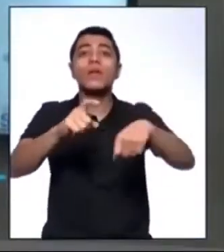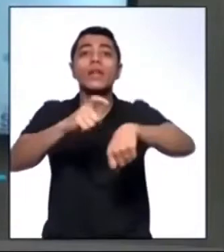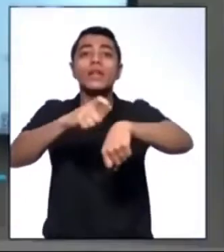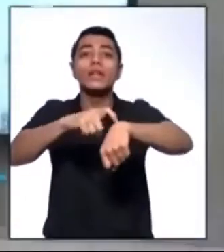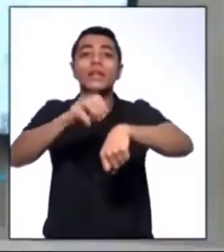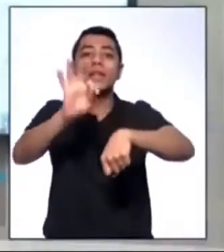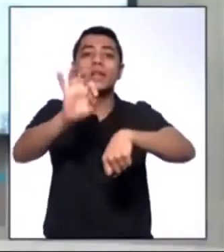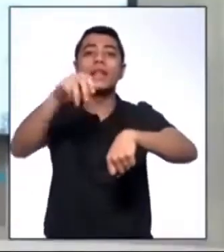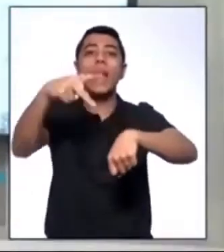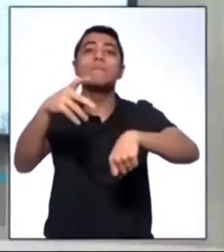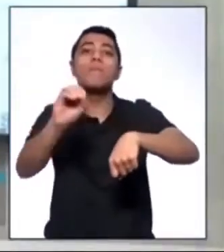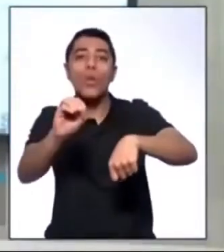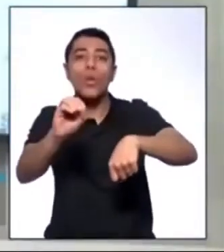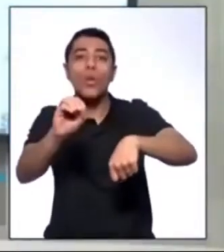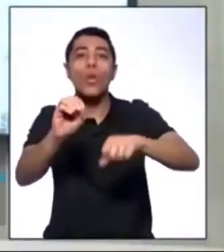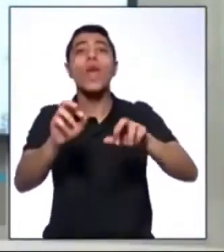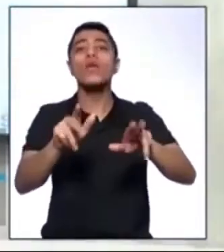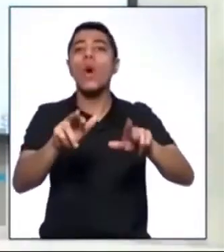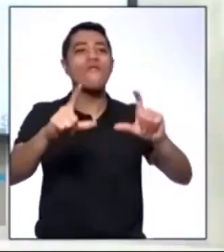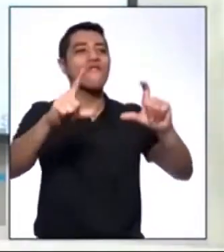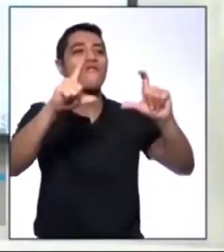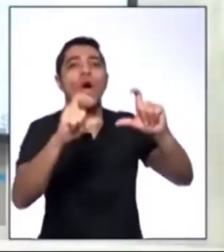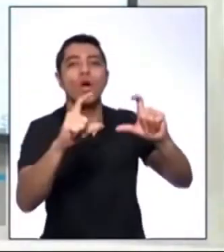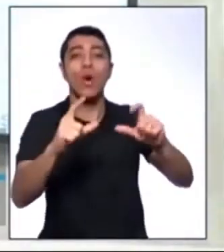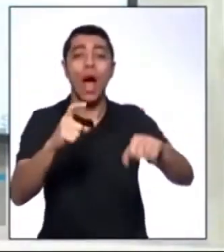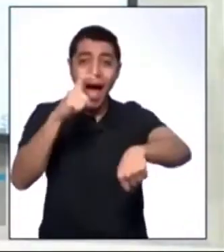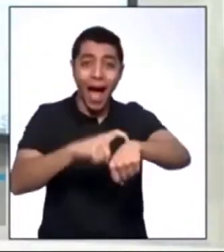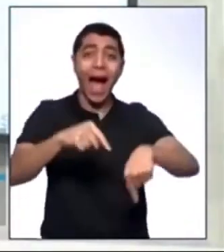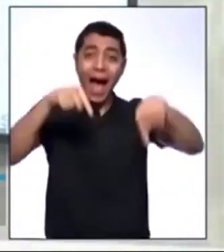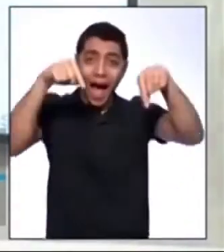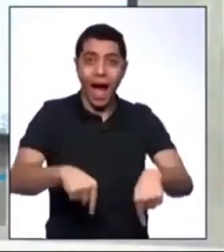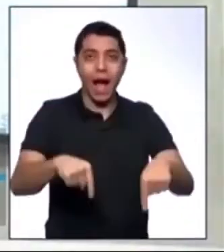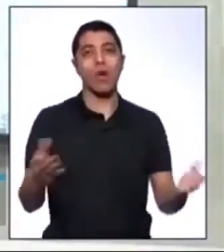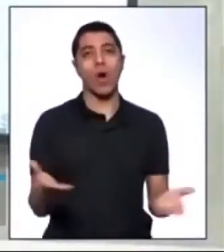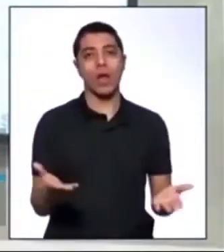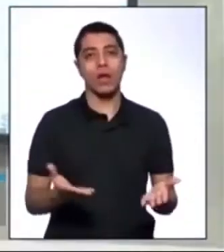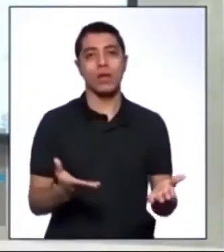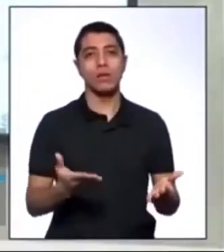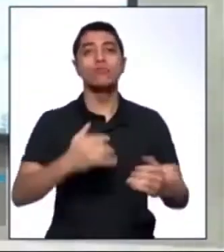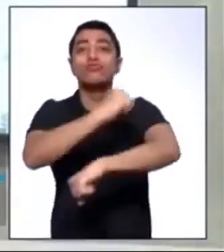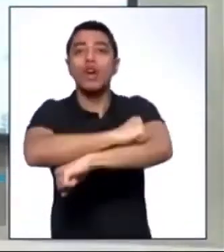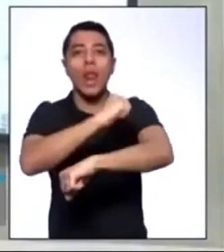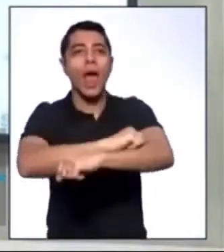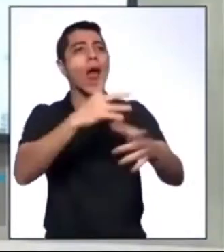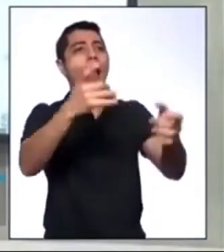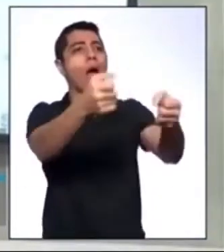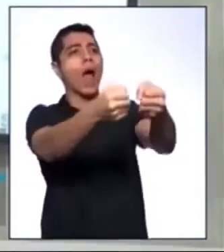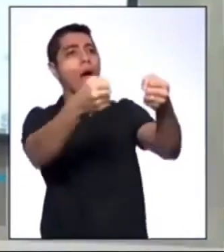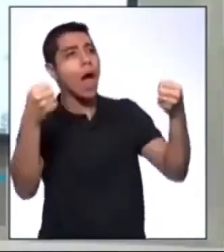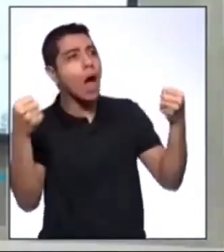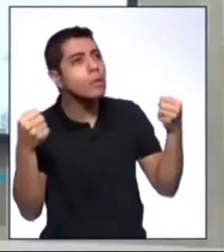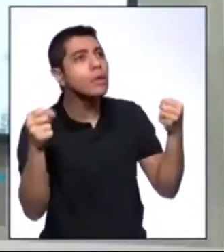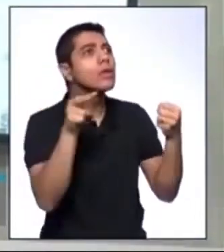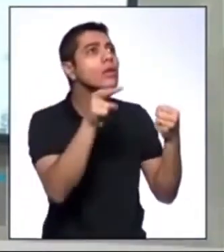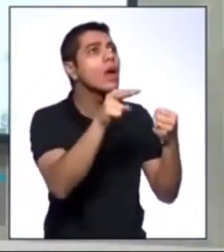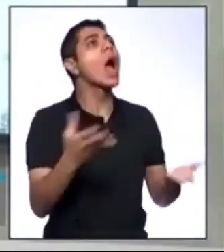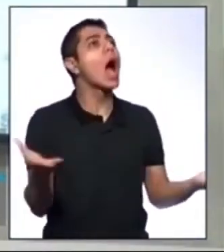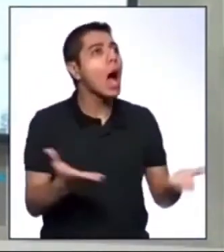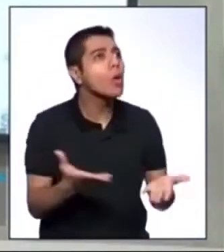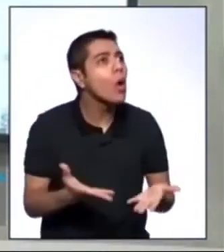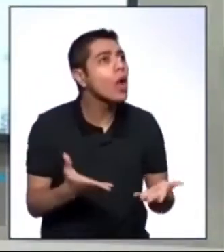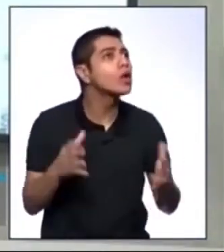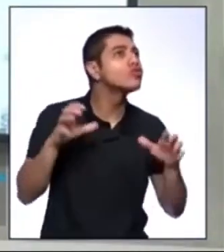tempo aí. O clima é o encadeamento dos tipos de tempo. Por exemplo, o Brasil é um país predominantemente